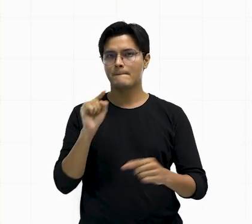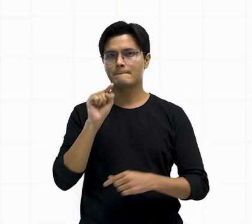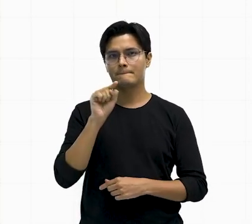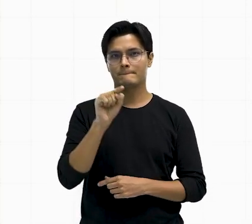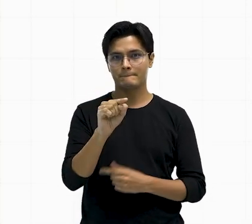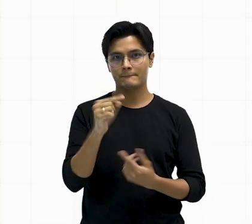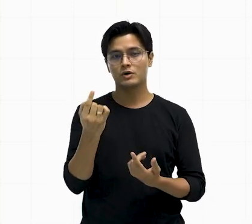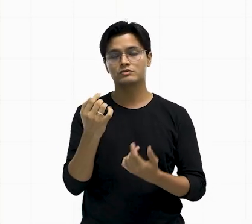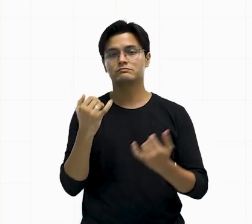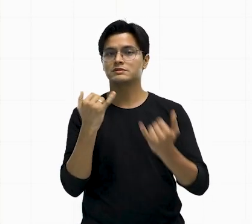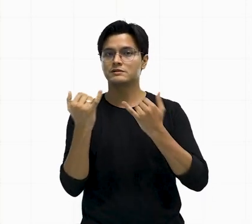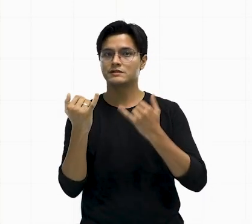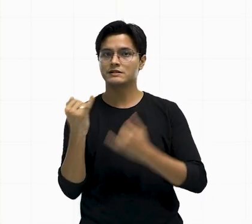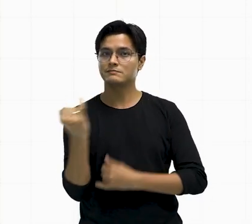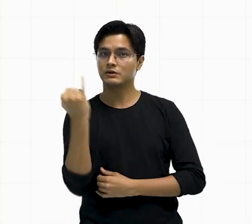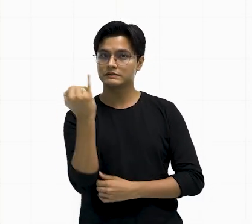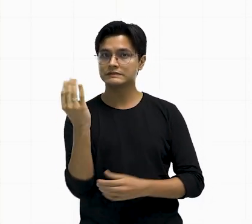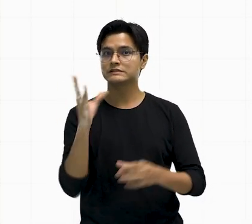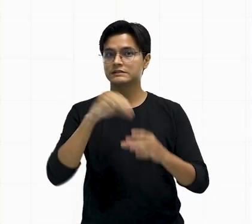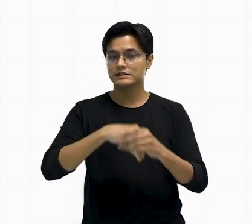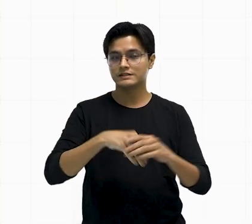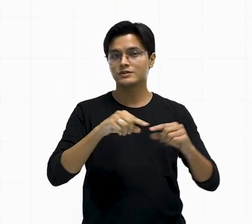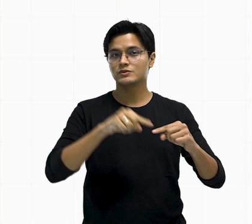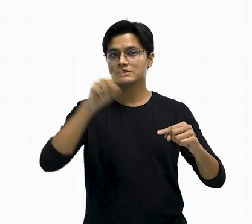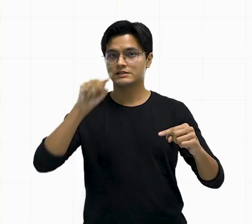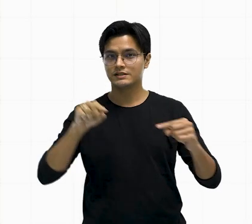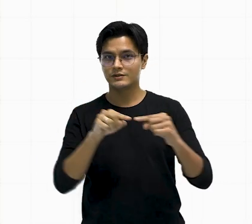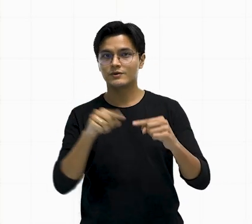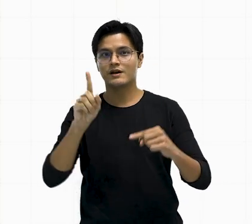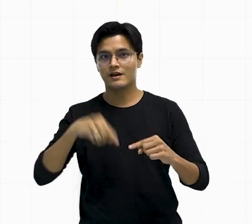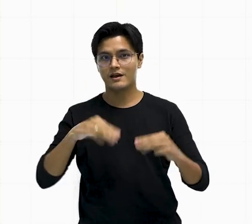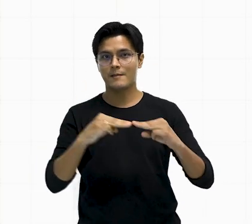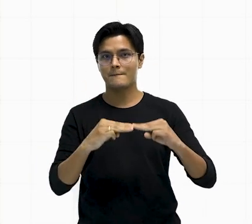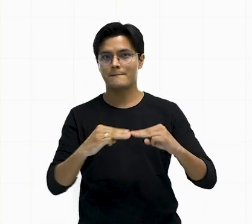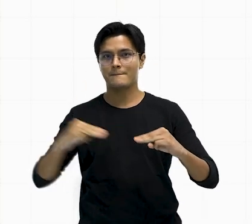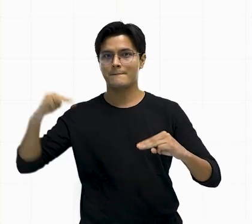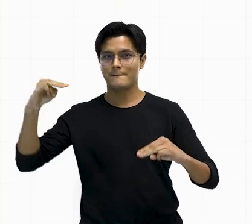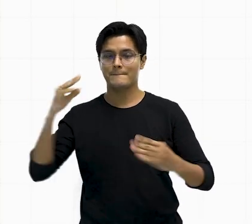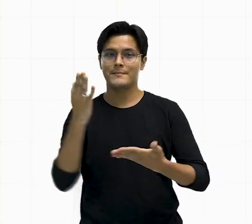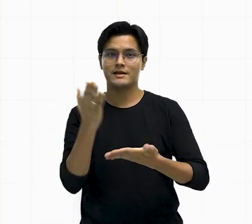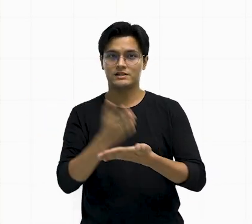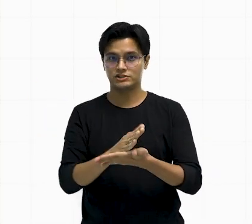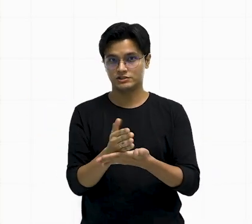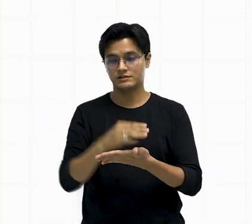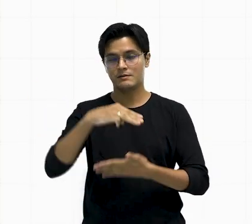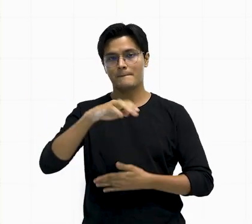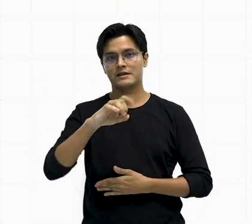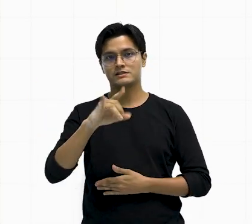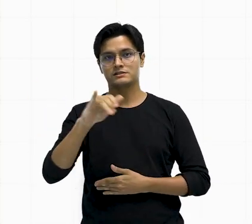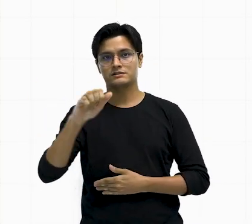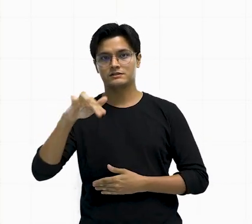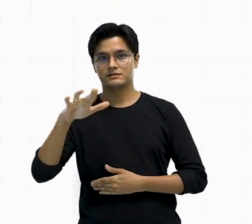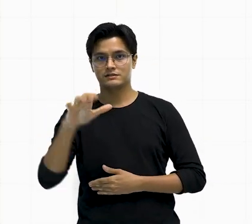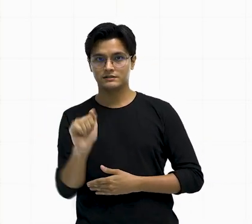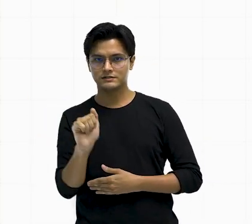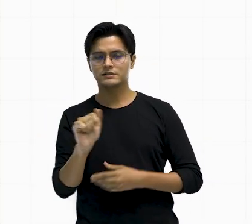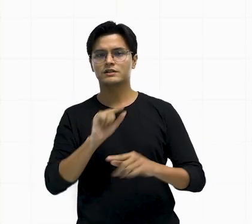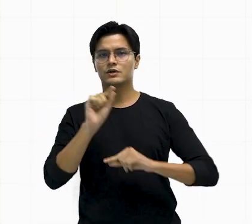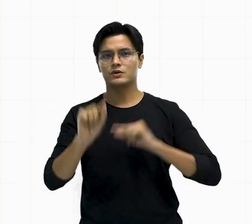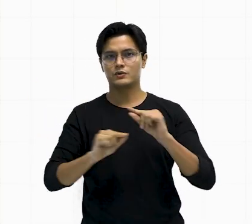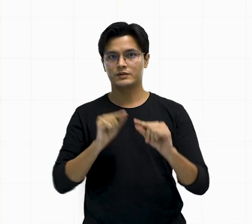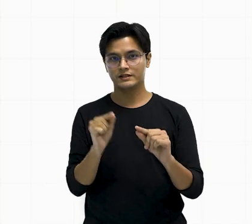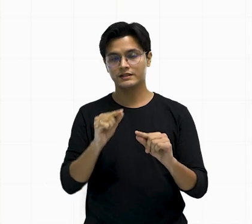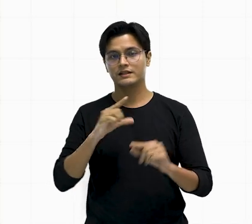triângulo é a mediana. Vamos aqui para o texto. A mediana de um triângulo é o segmento formado